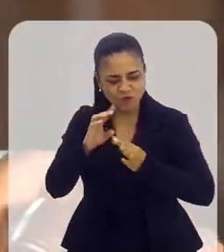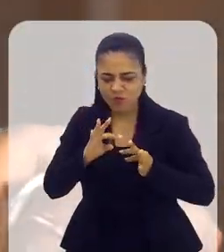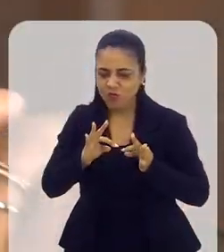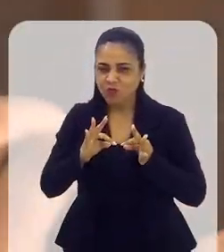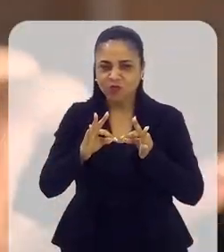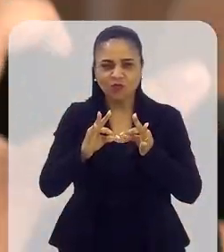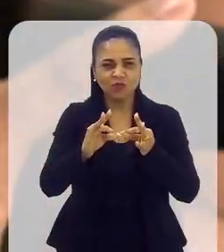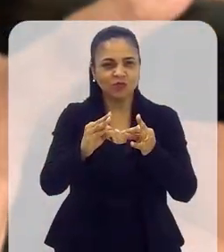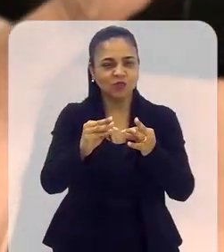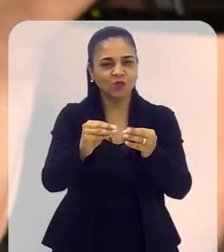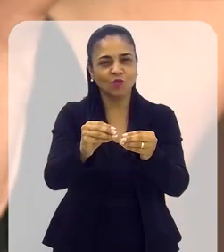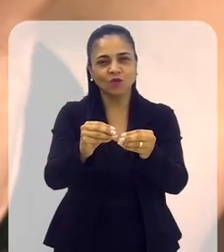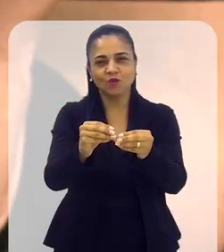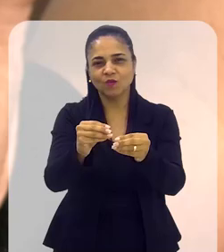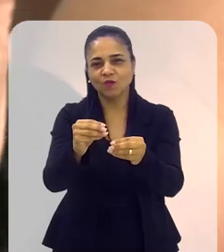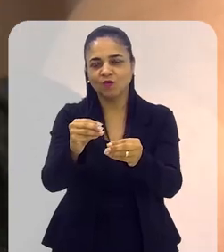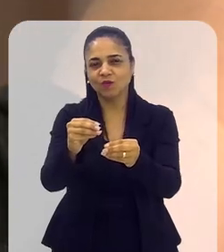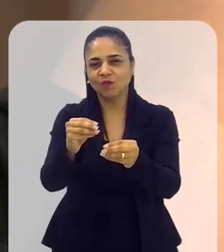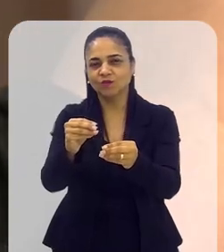altar. Quando